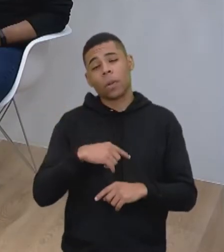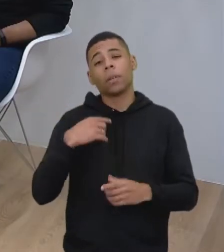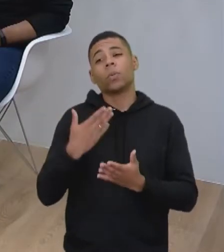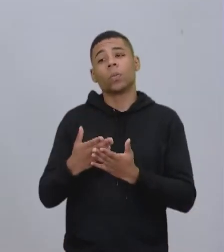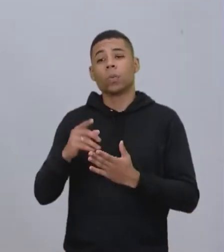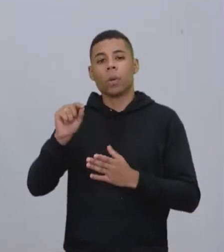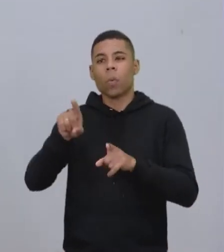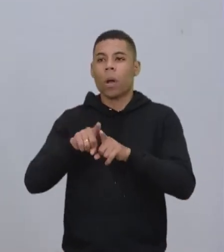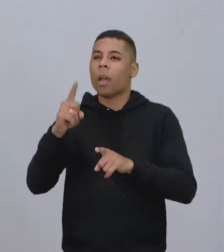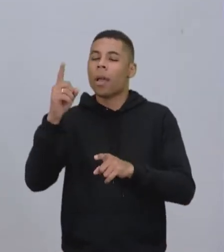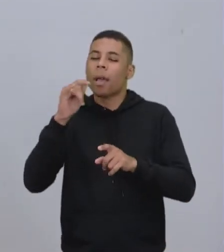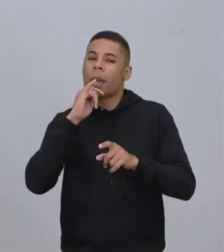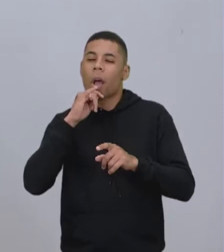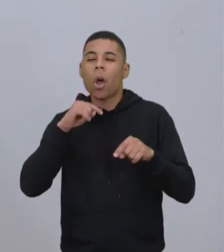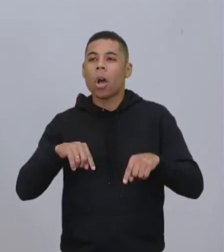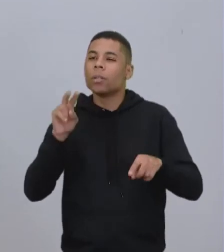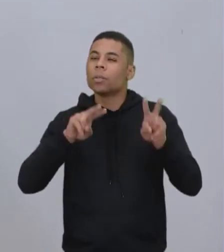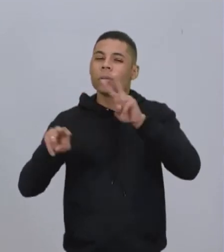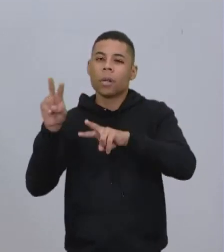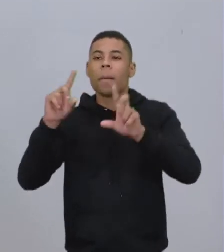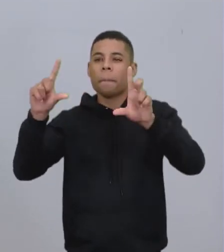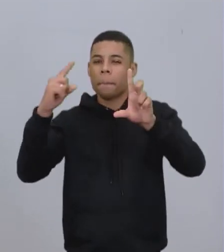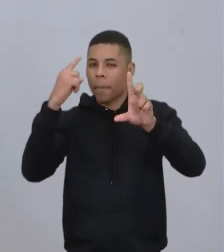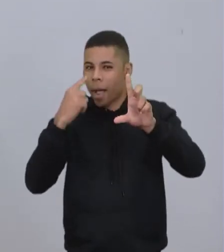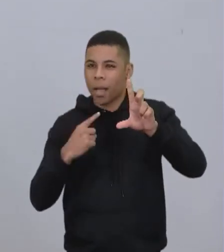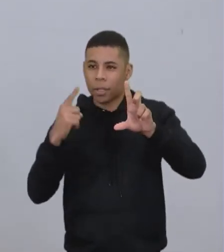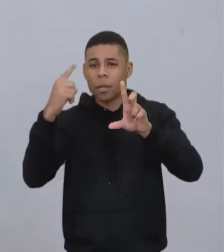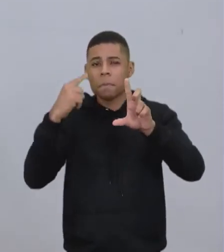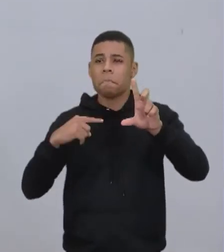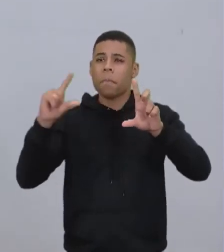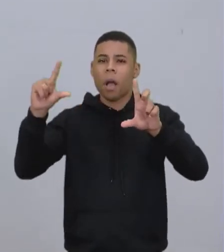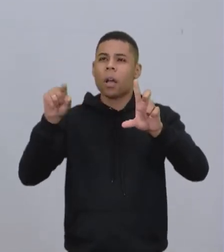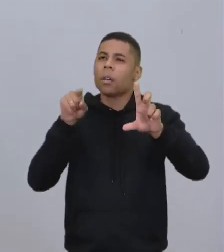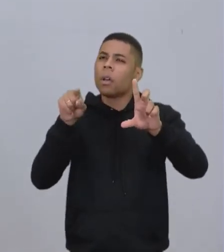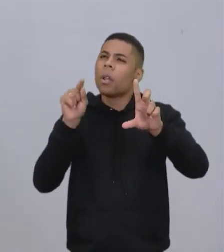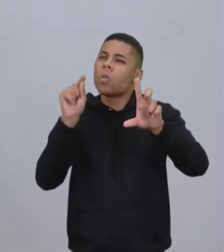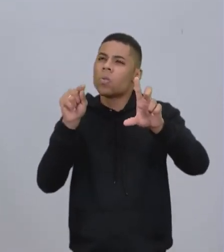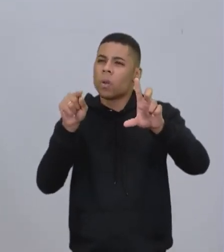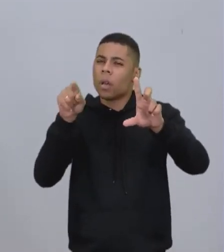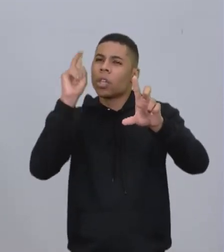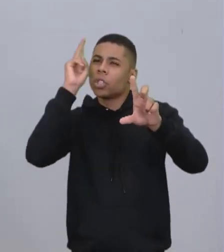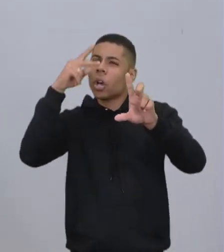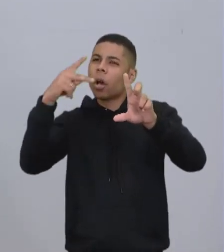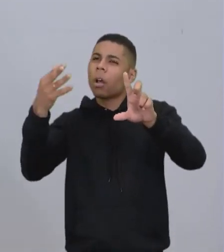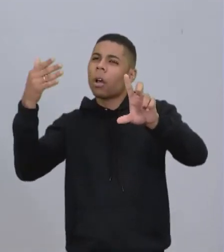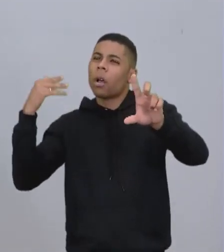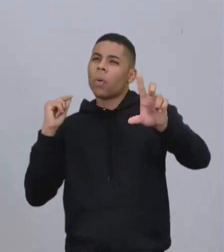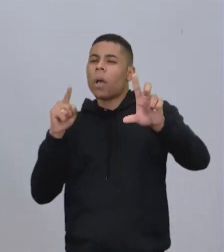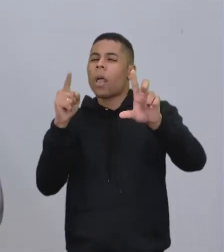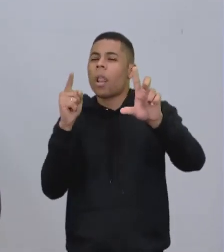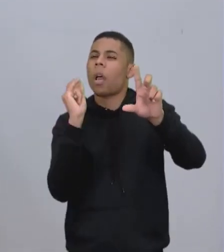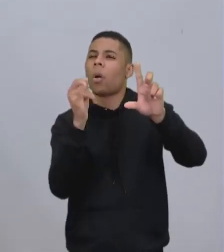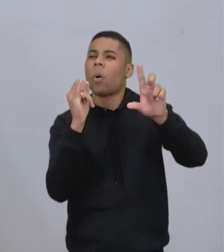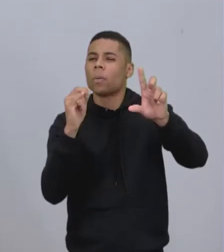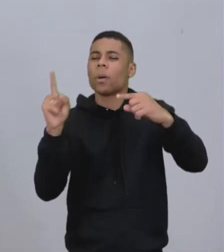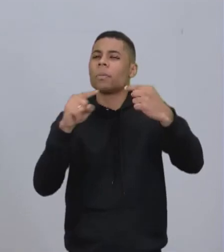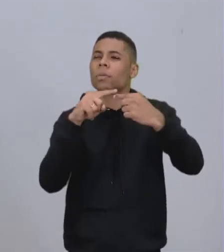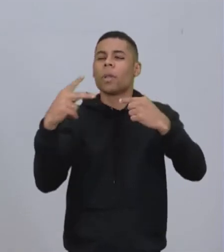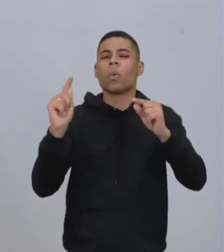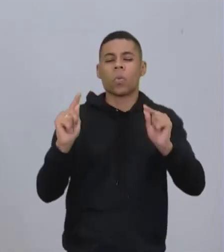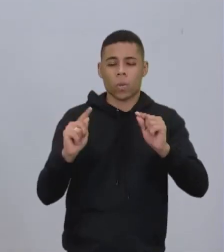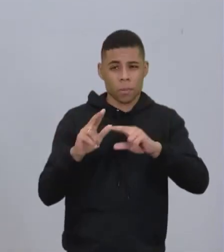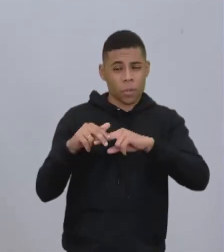que essa imagem representa? O que ela vai contar? Que história ela traz, né? E quando a gente realmente tem um processo de